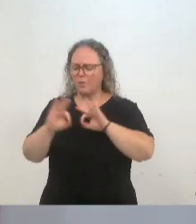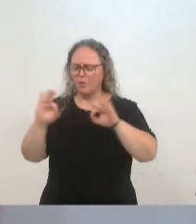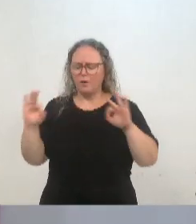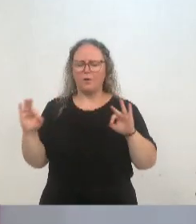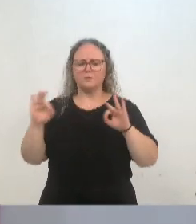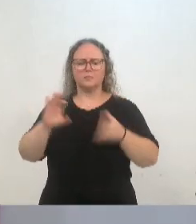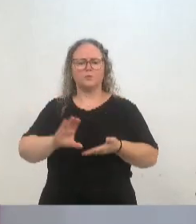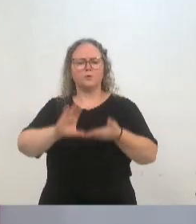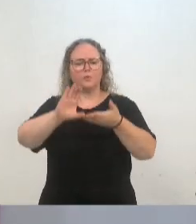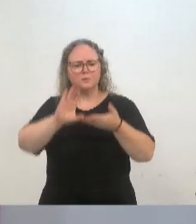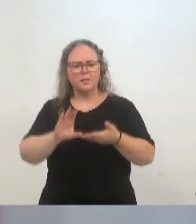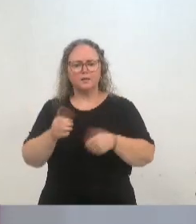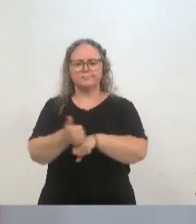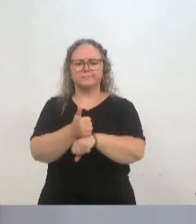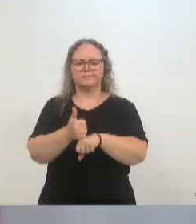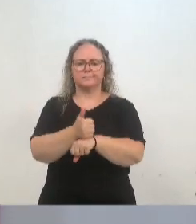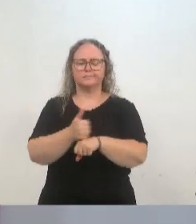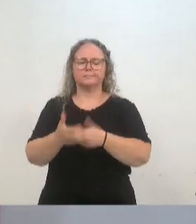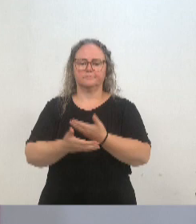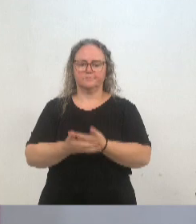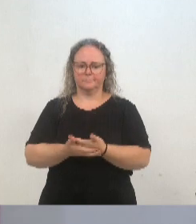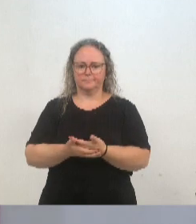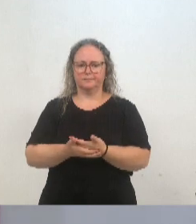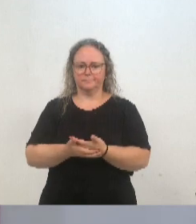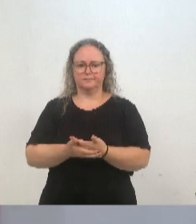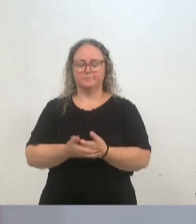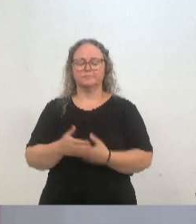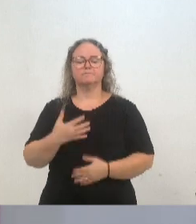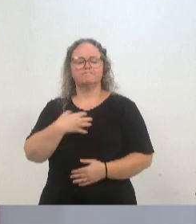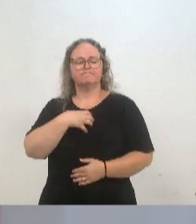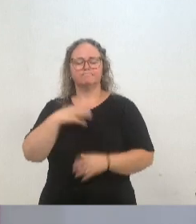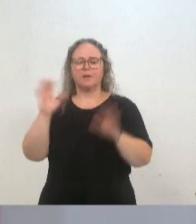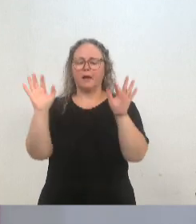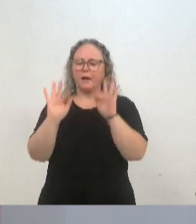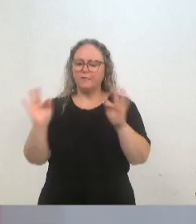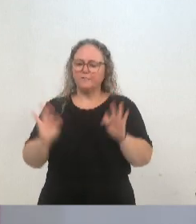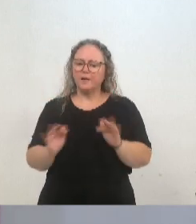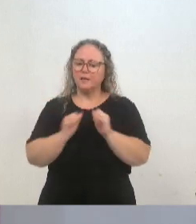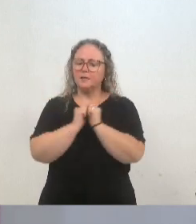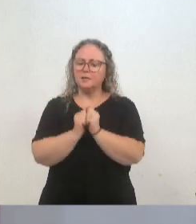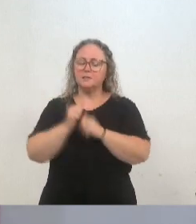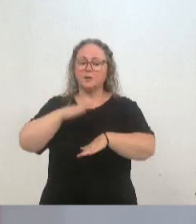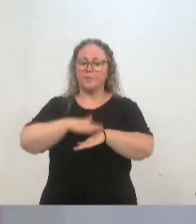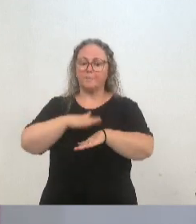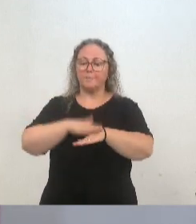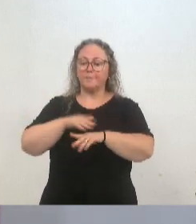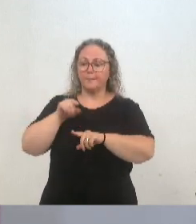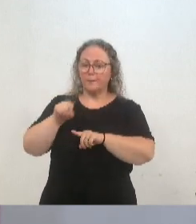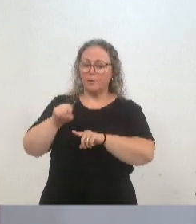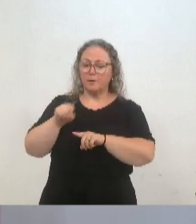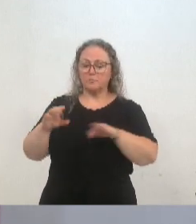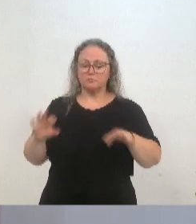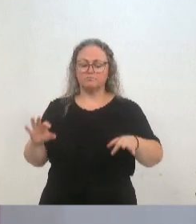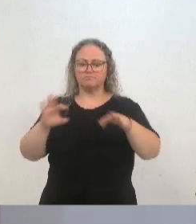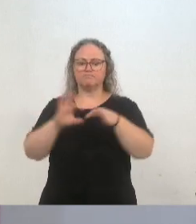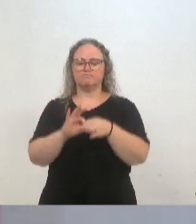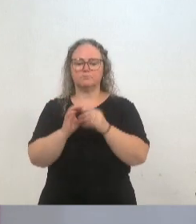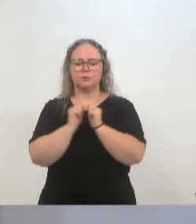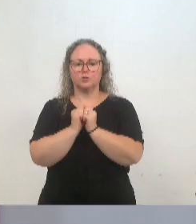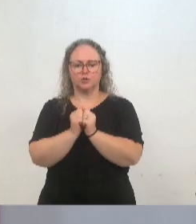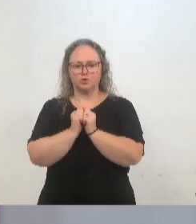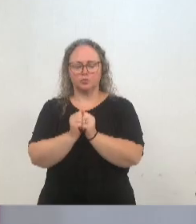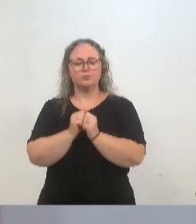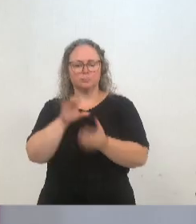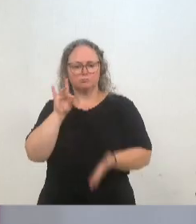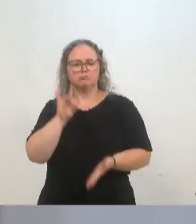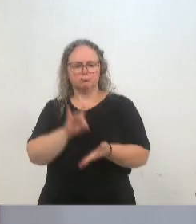conselheiros e os profissionais do Hospital Santo Antônio. Fico feliz em participar de um movimento partidário que, vereador Bruno,